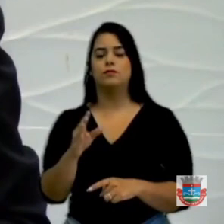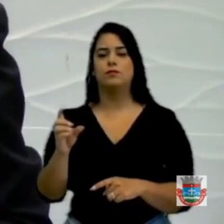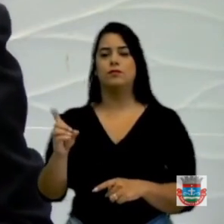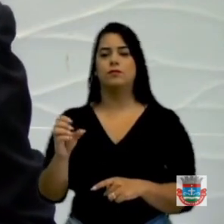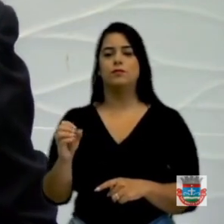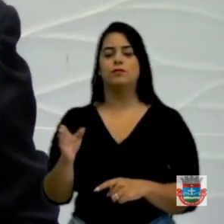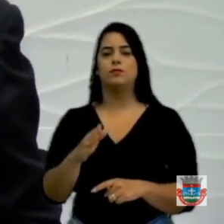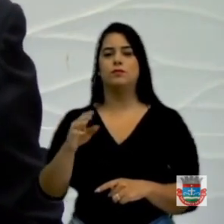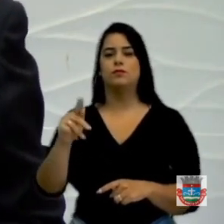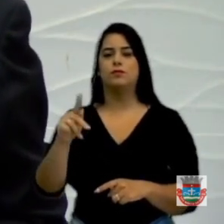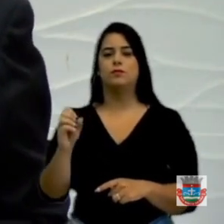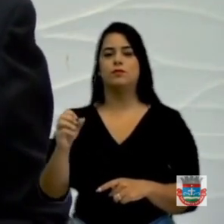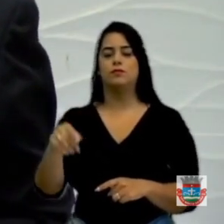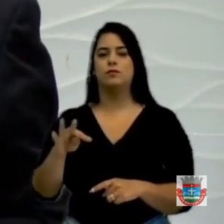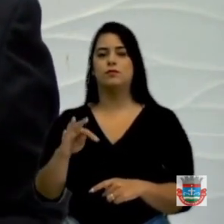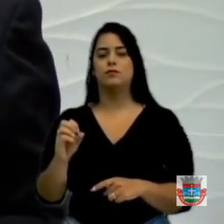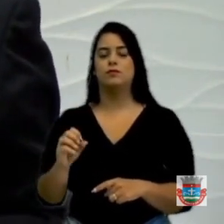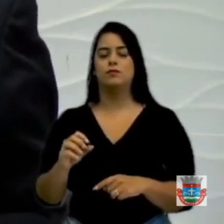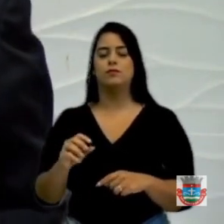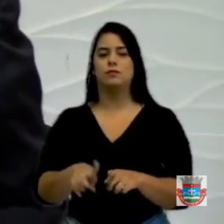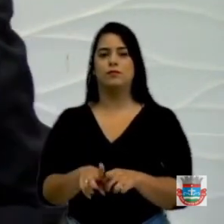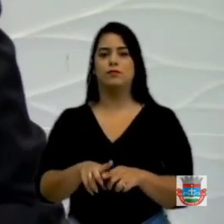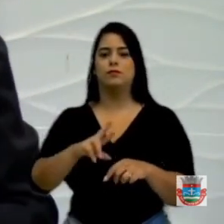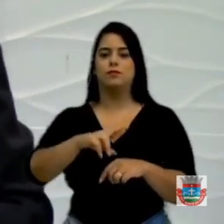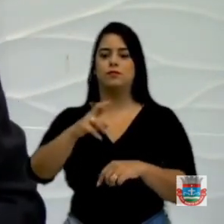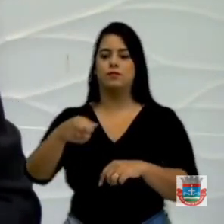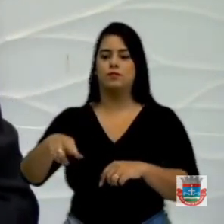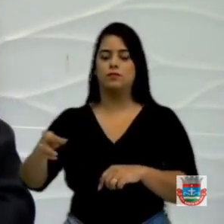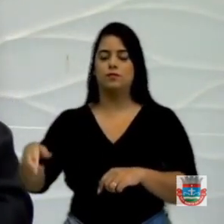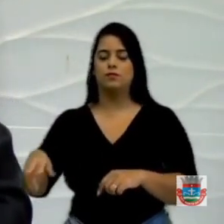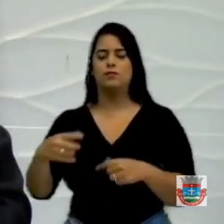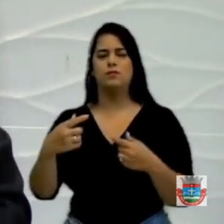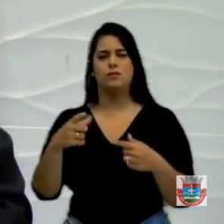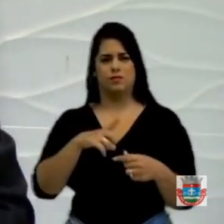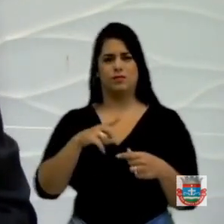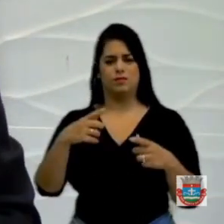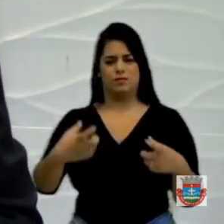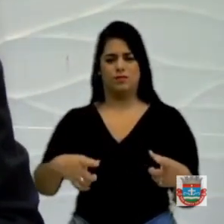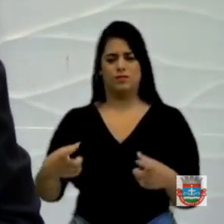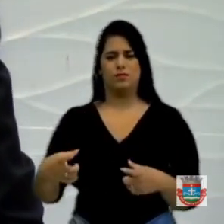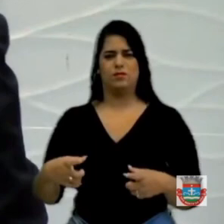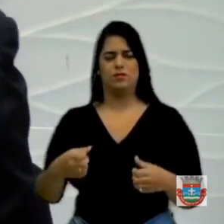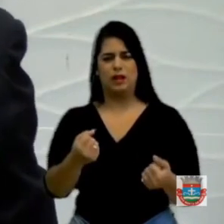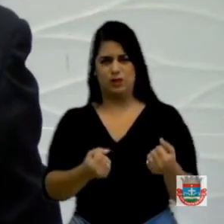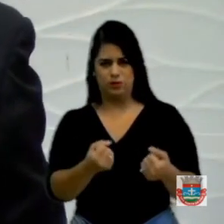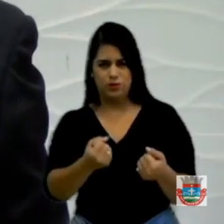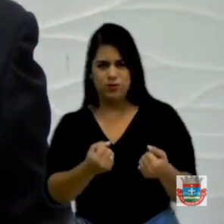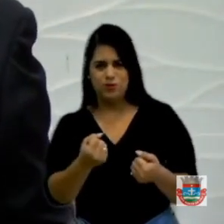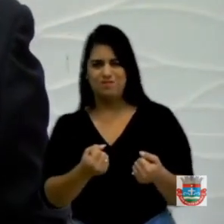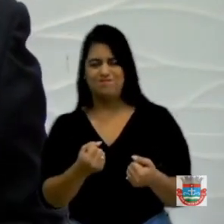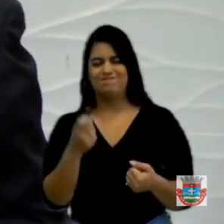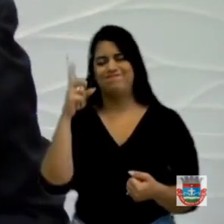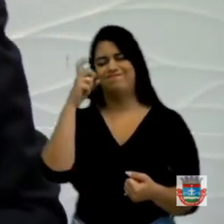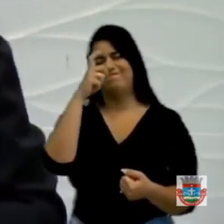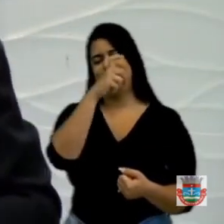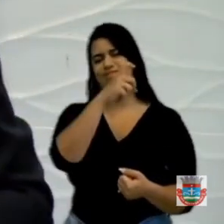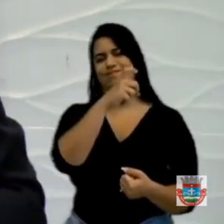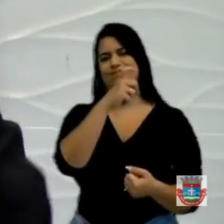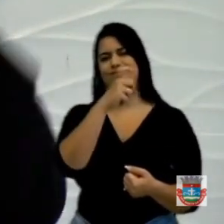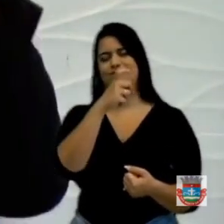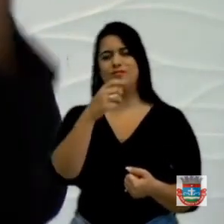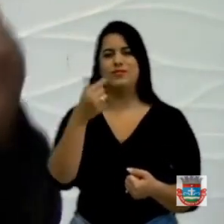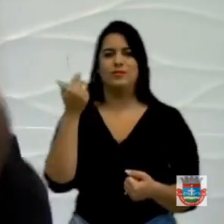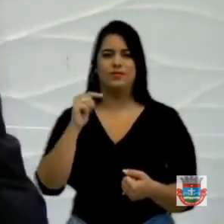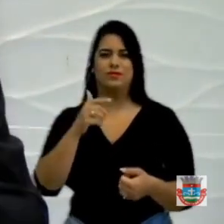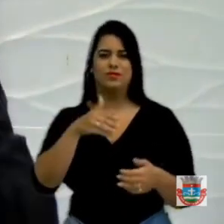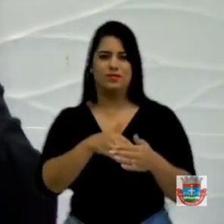para o sítio Riachão. Tem local que um carro pequeno para passar é muito difícil. E já